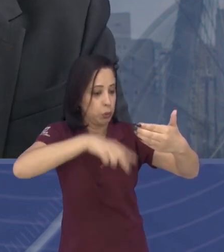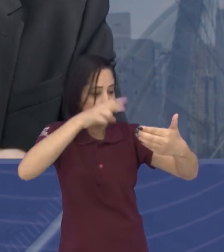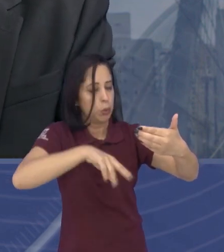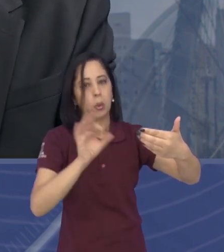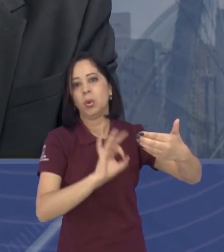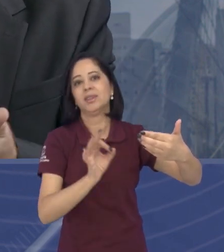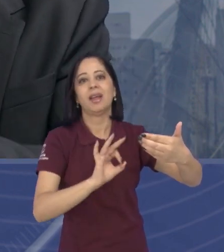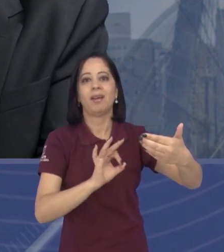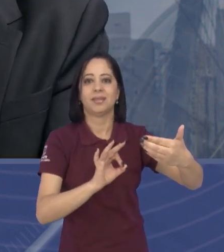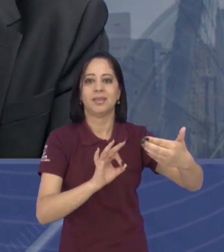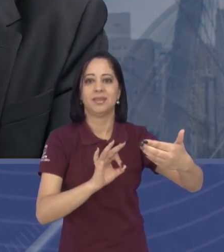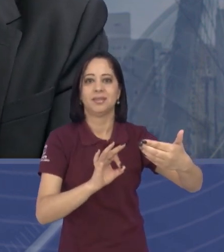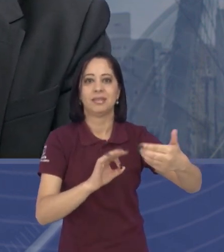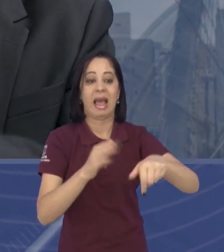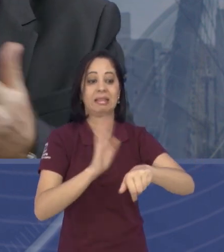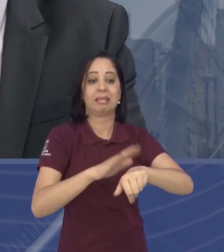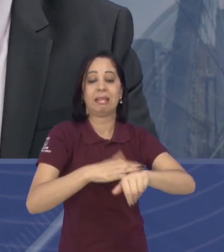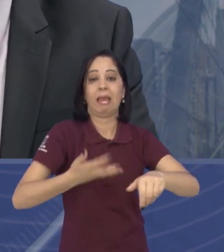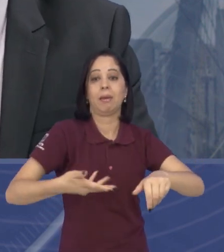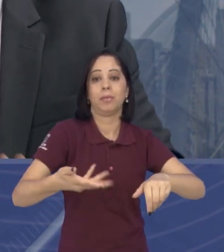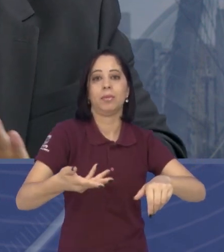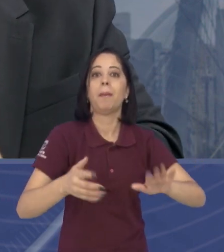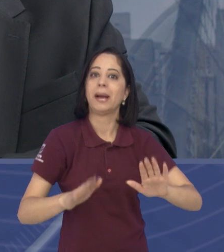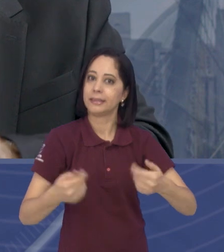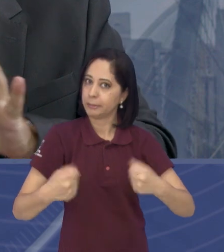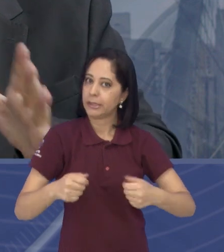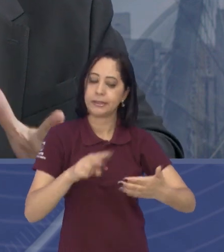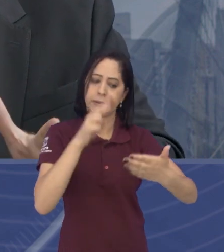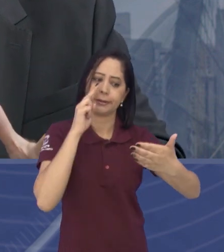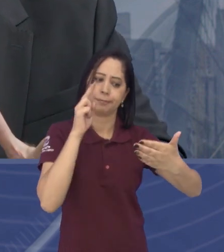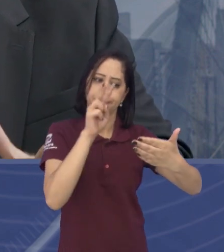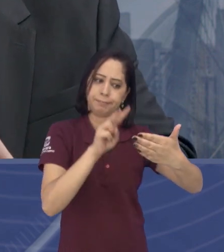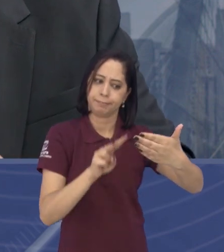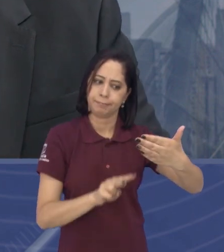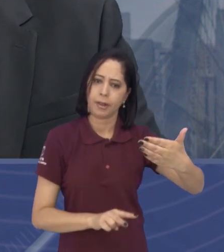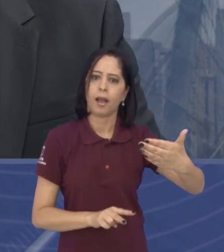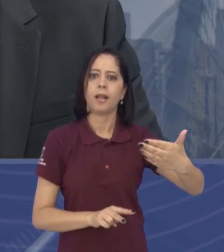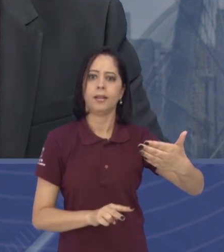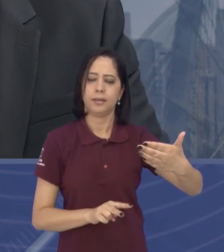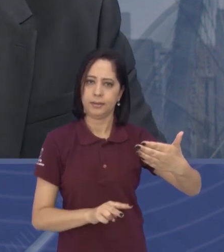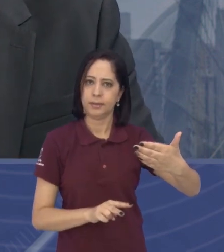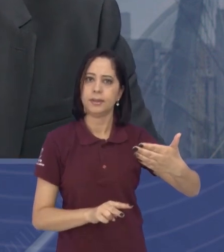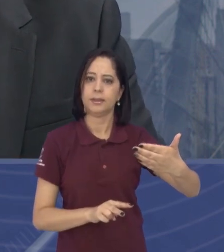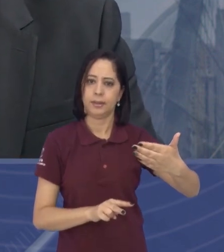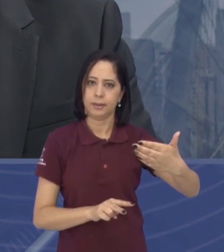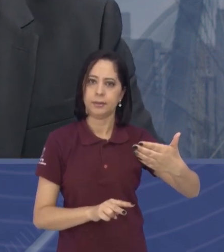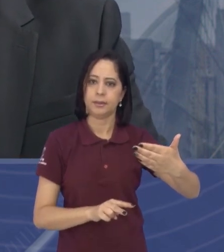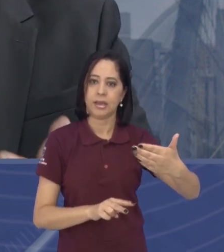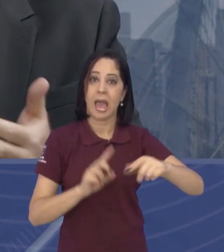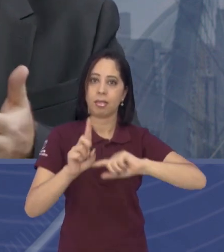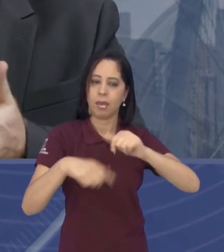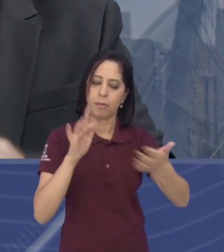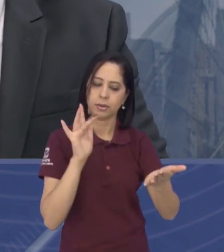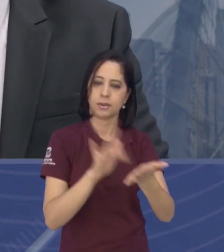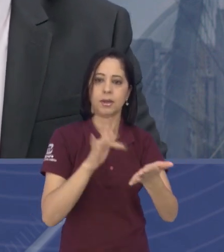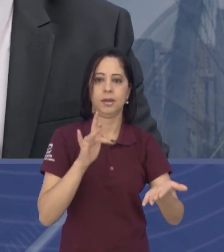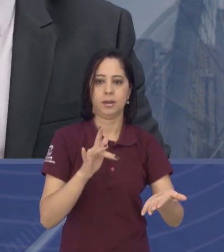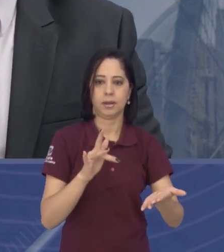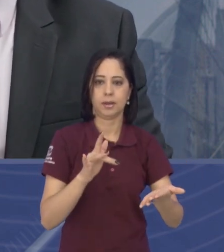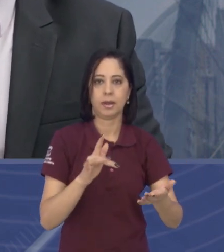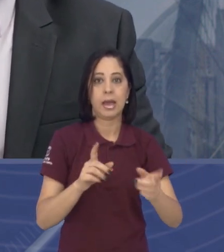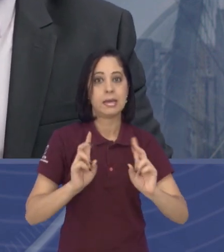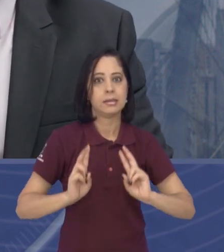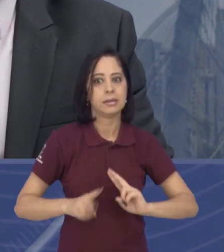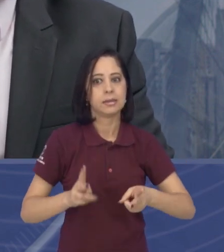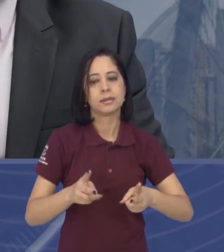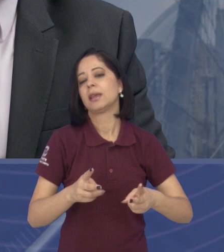dia, então ela não vai ter tempo de ler todos, mas deveria, até que se ache uma solução melhor, uma forma de fiscalizar, ela tem que estar